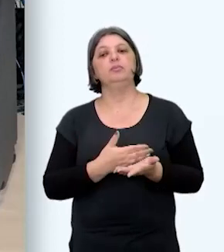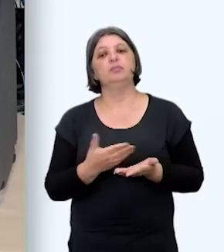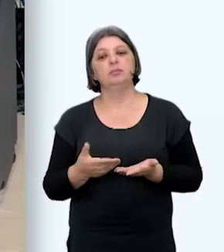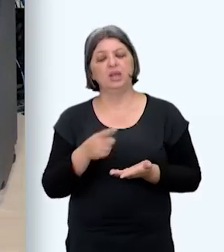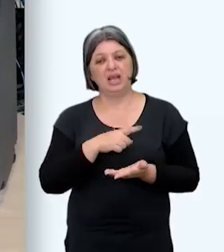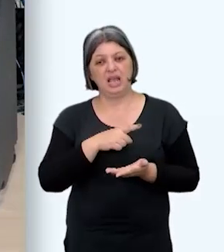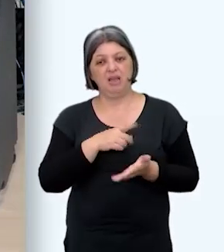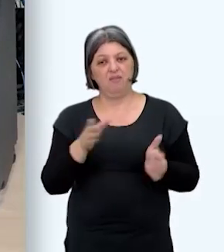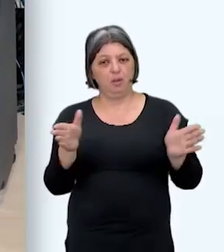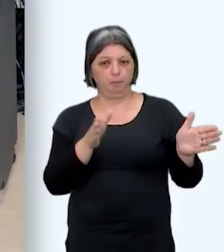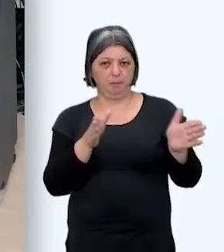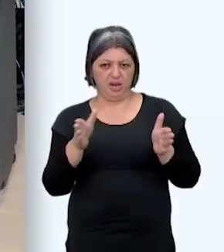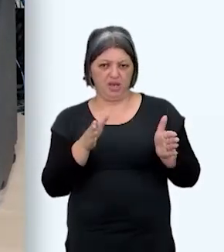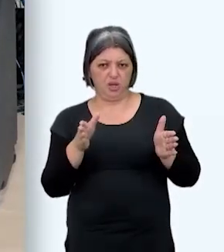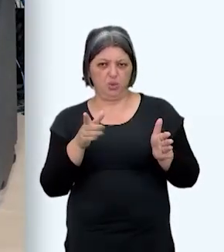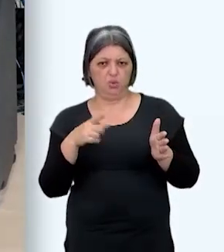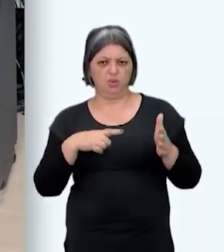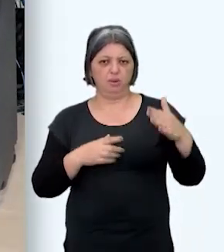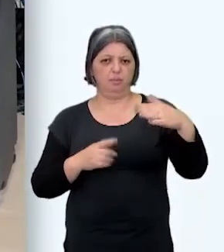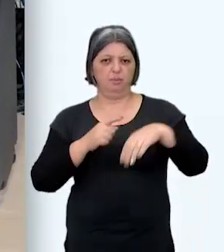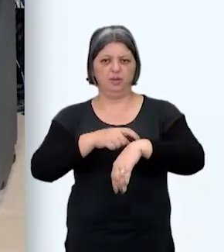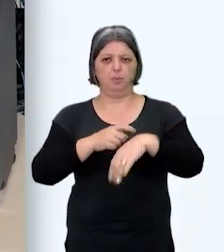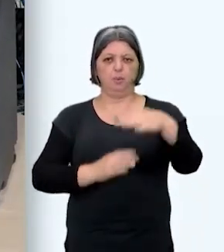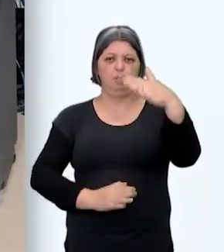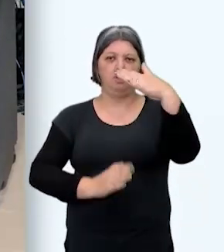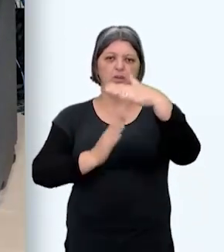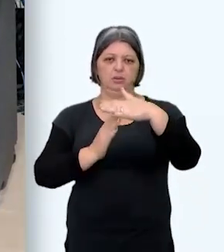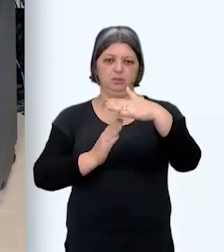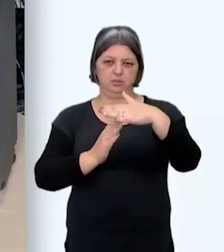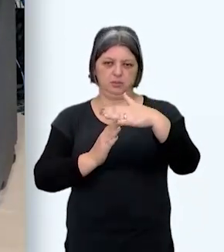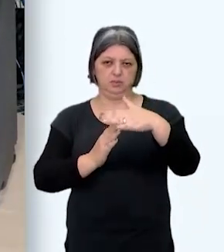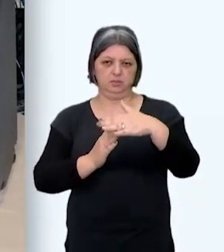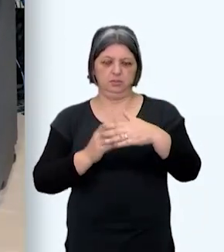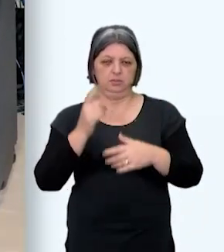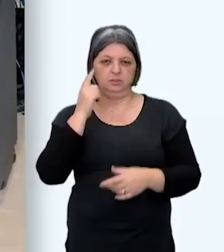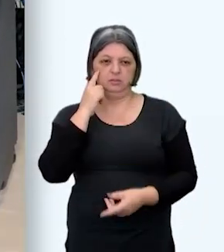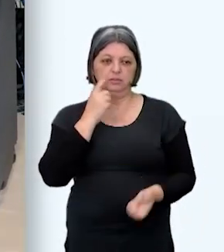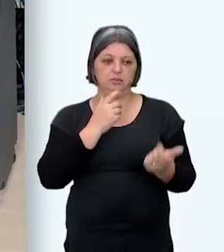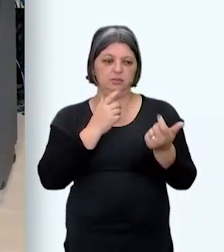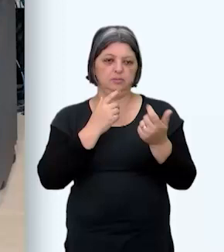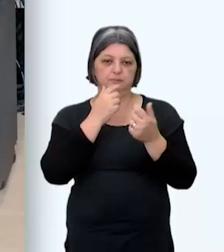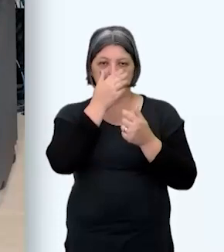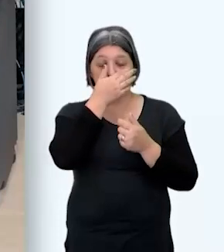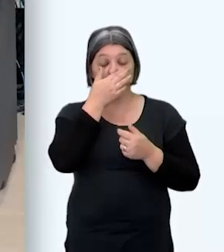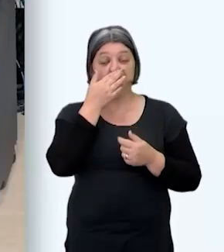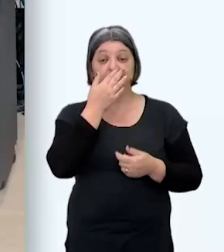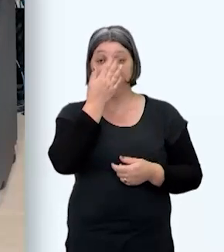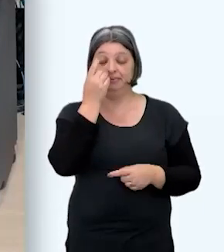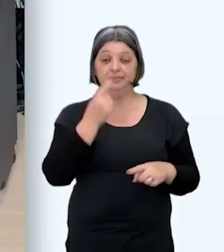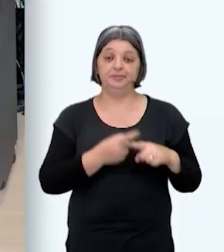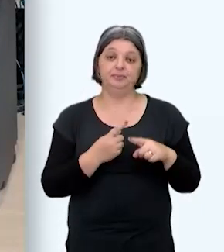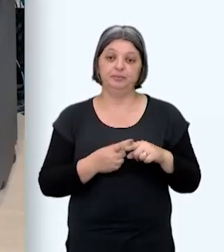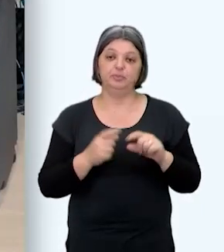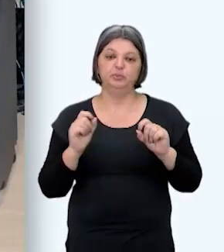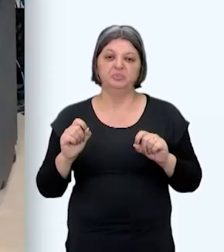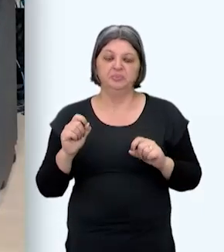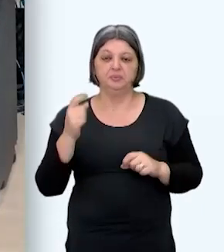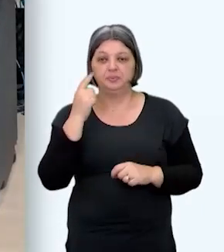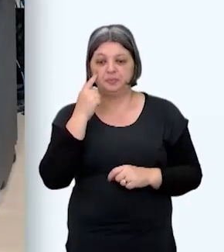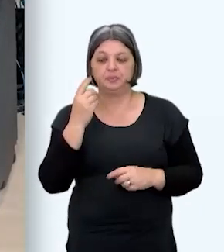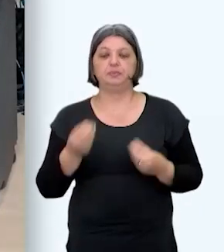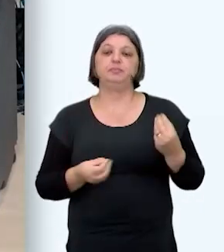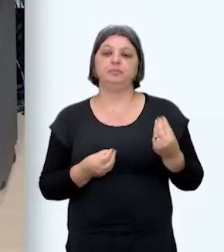algum tempo máximo, pensando assim que eles são alunos do ensino médio, né? O que você sugere assim, de tempo para eles colocarem